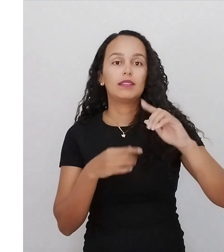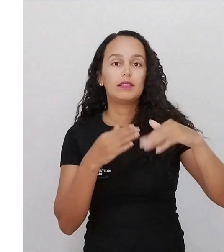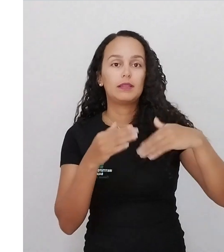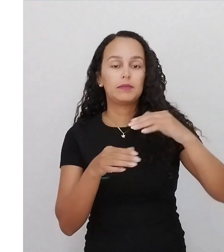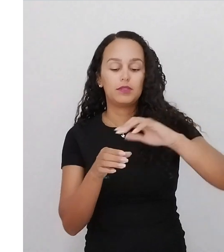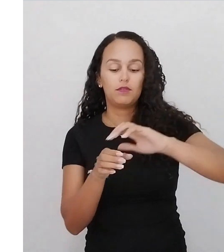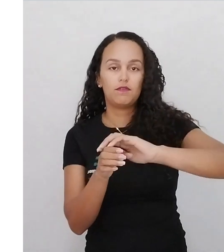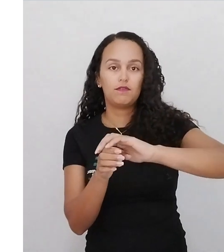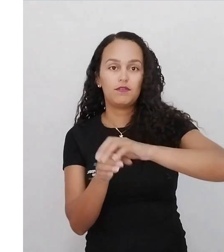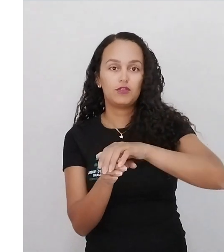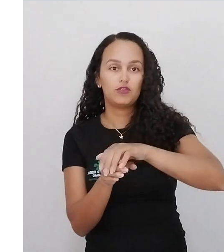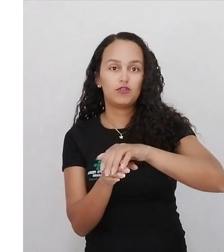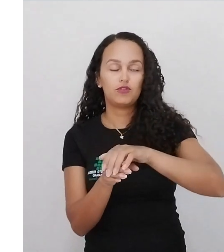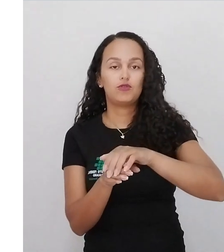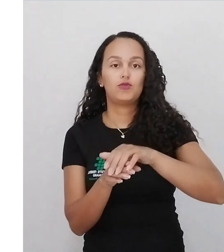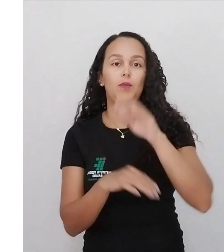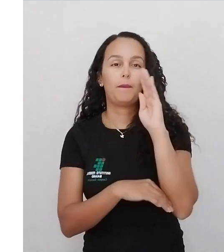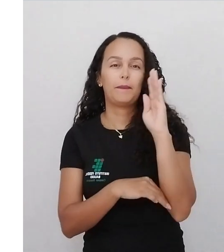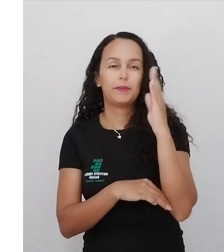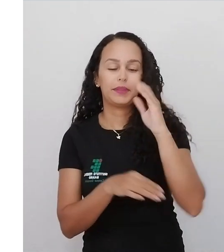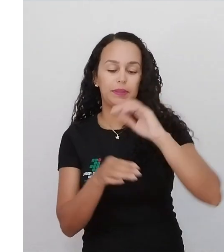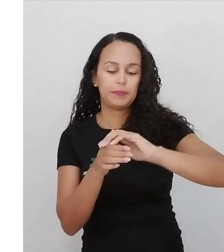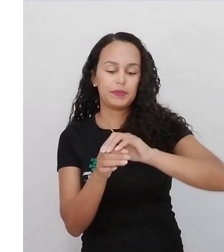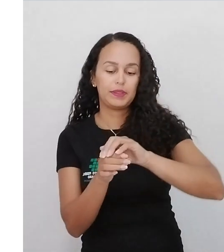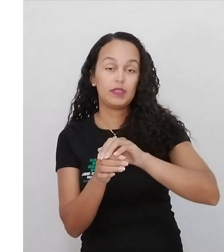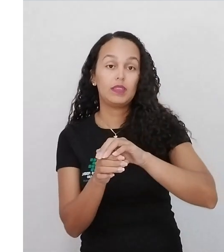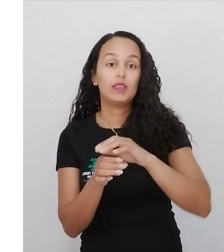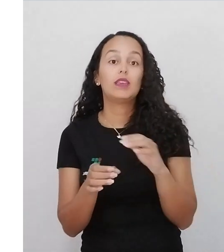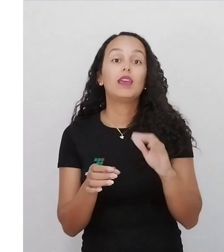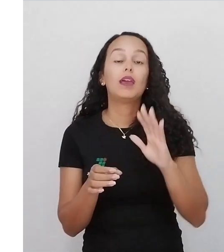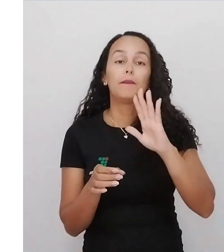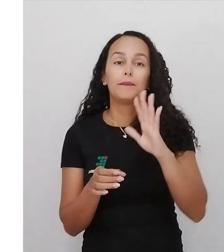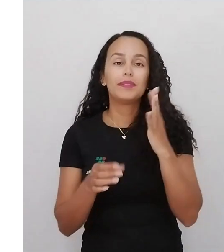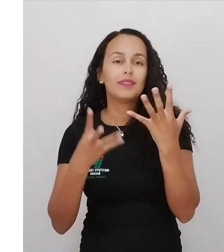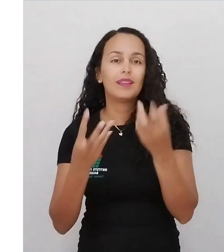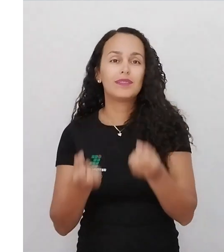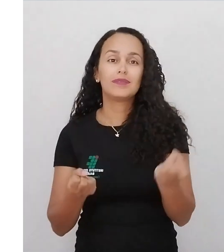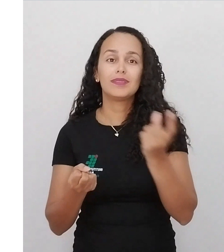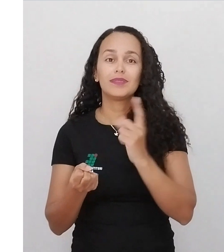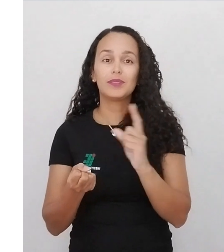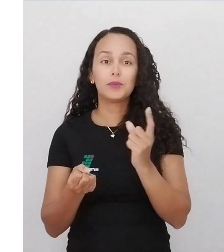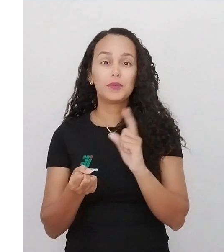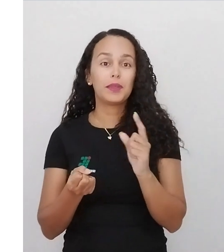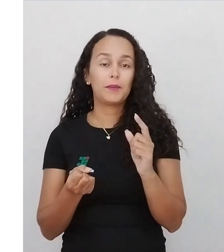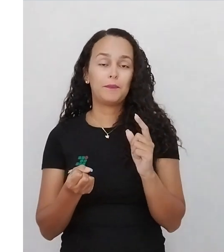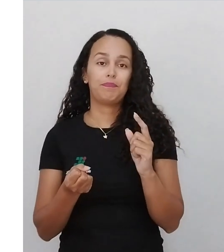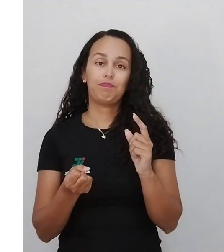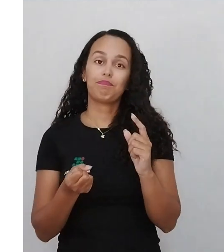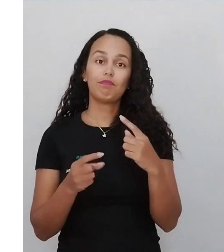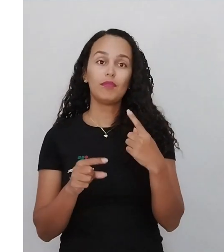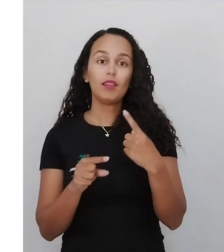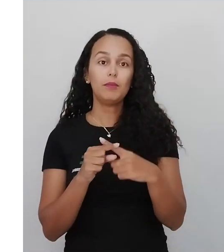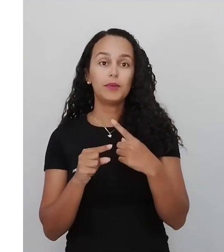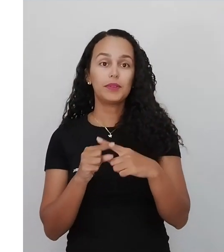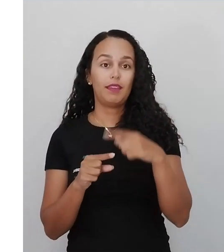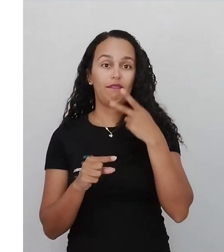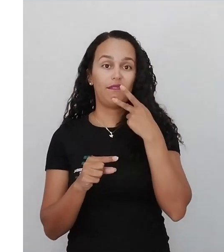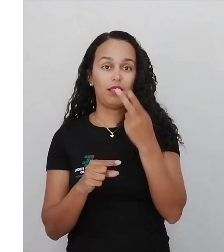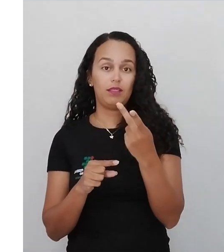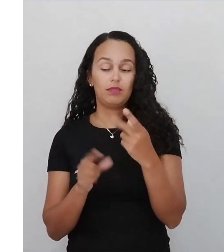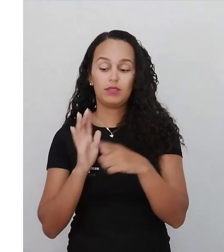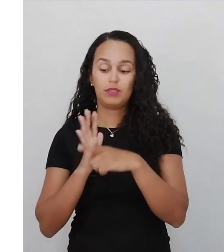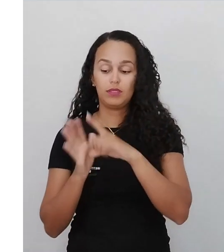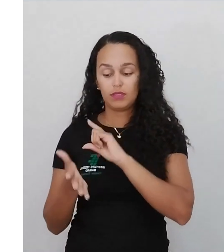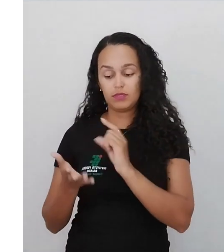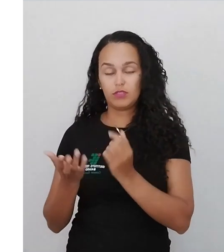mas não foi muito bem aceito, porque os opositores ao experimento de Needham disseram que a fervura dele, né, daquele caldo